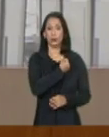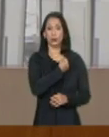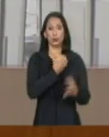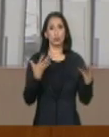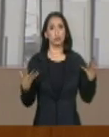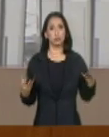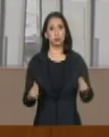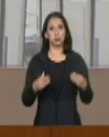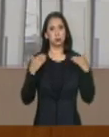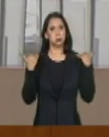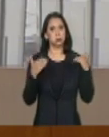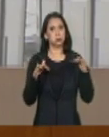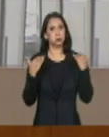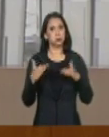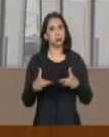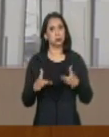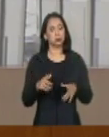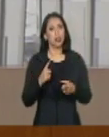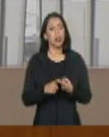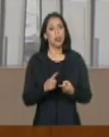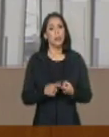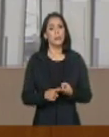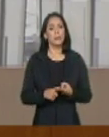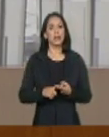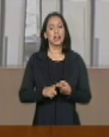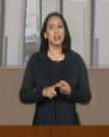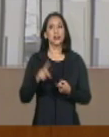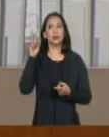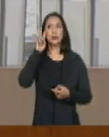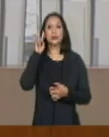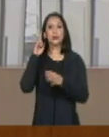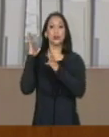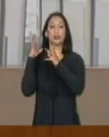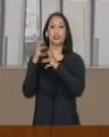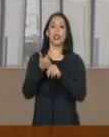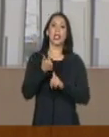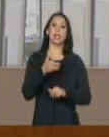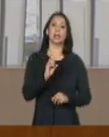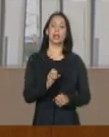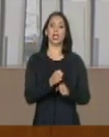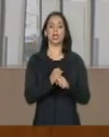impressionante, porque isso é um estoque de 10 anos, 15 anos.